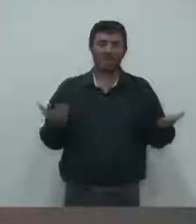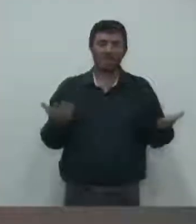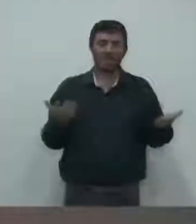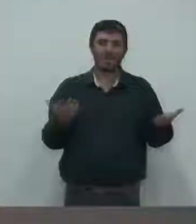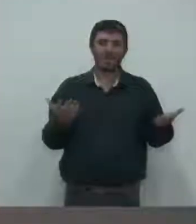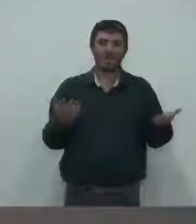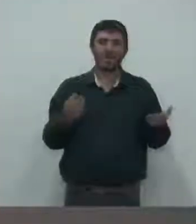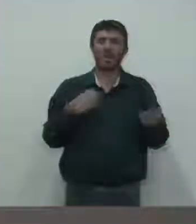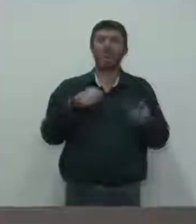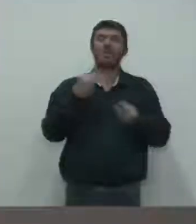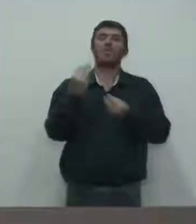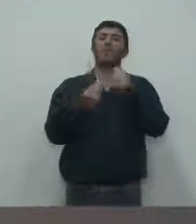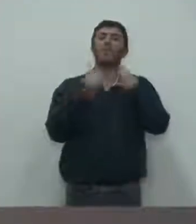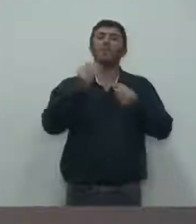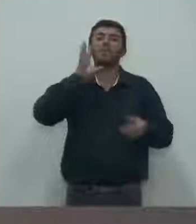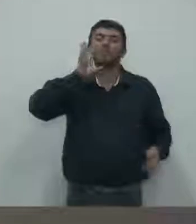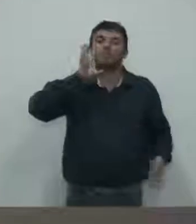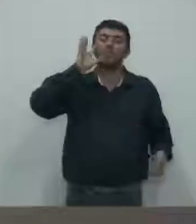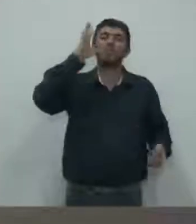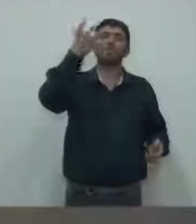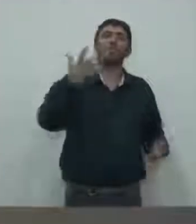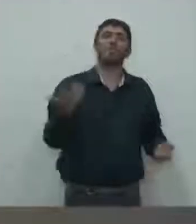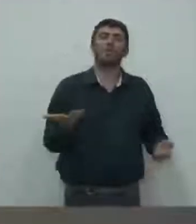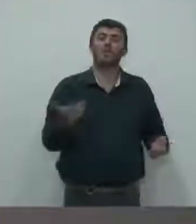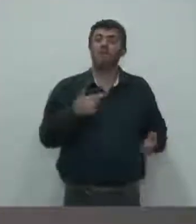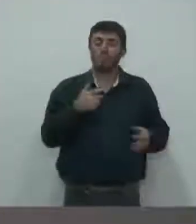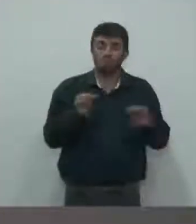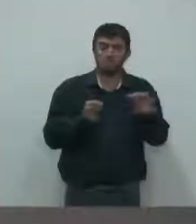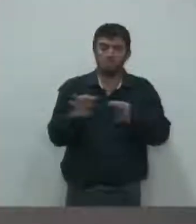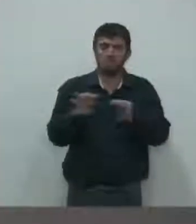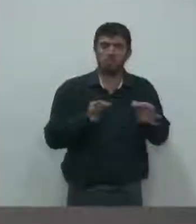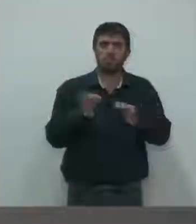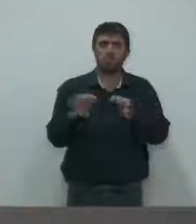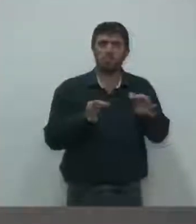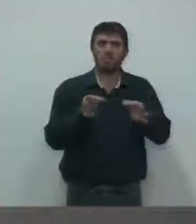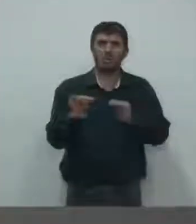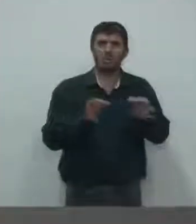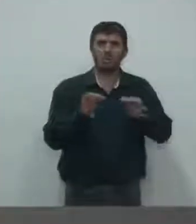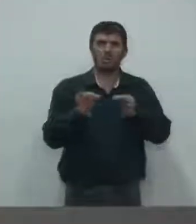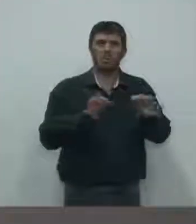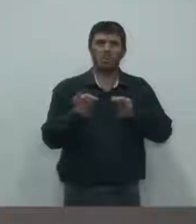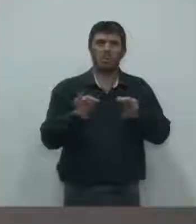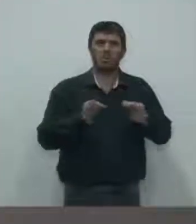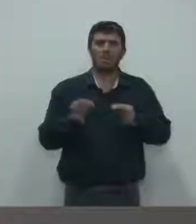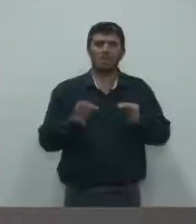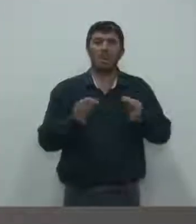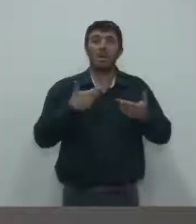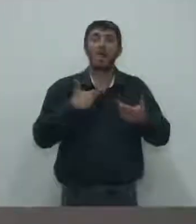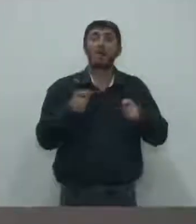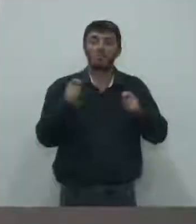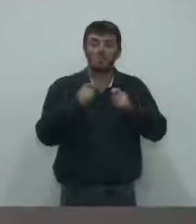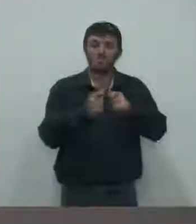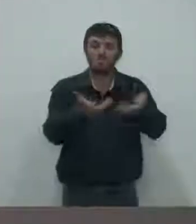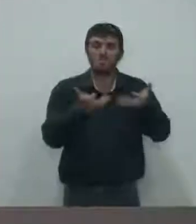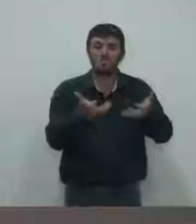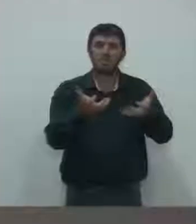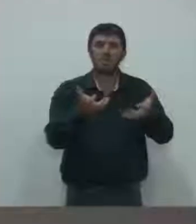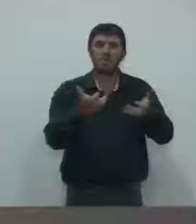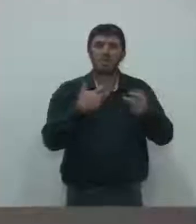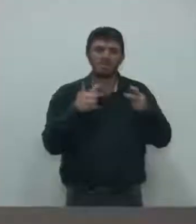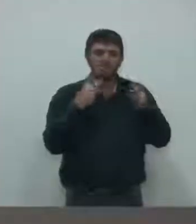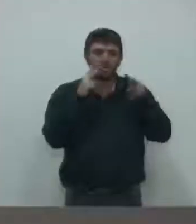como que a gente resolve isso? Com planejamento. Não é? Então, o planejamento, faço questão de ler, porque é uma frase que eu gosto